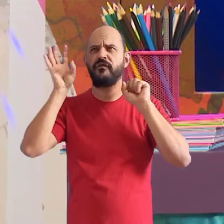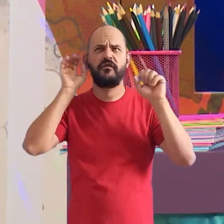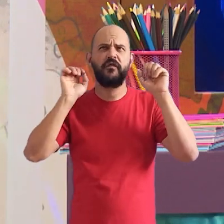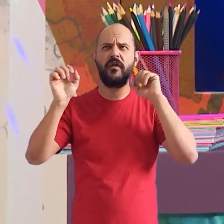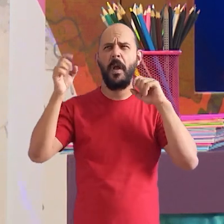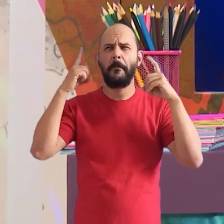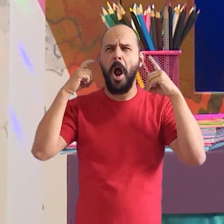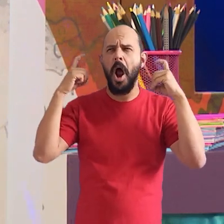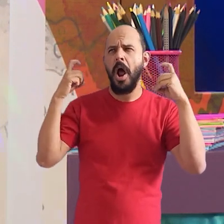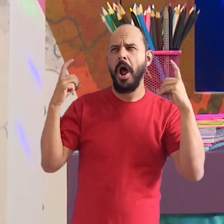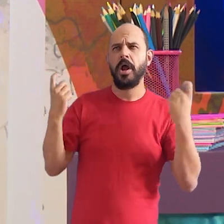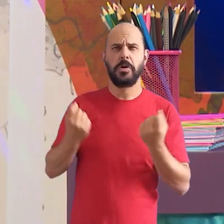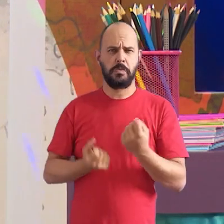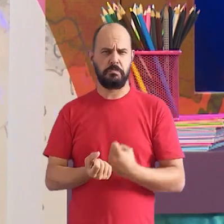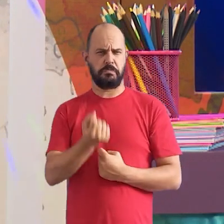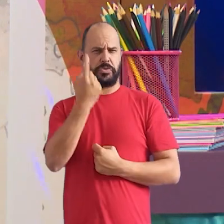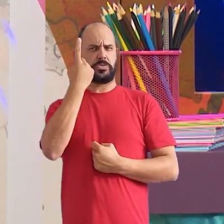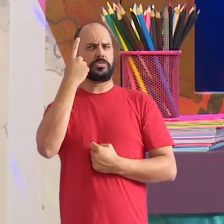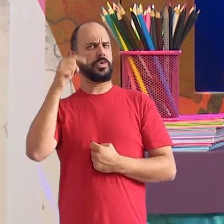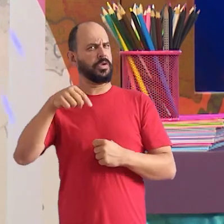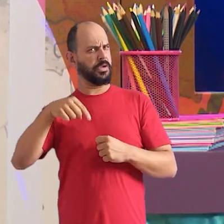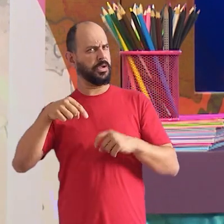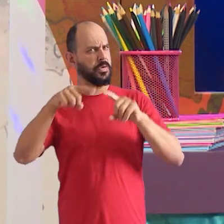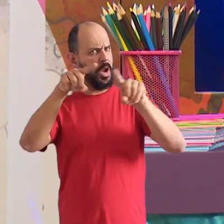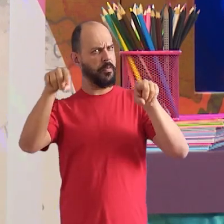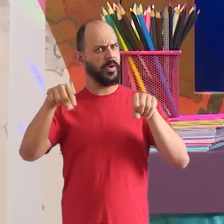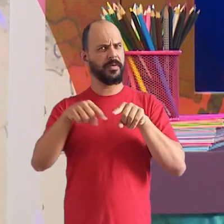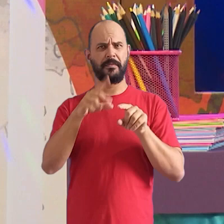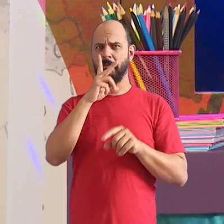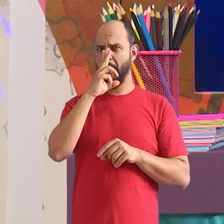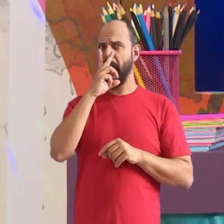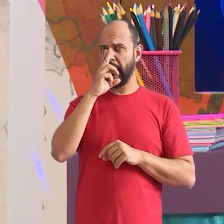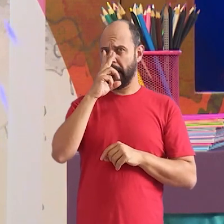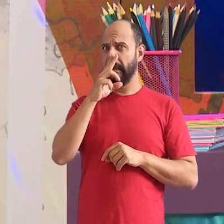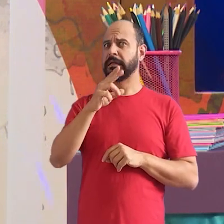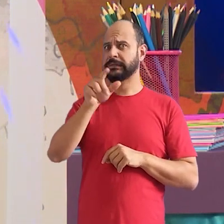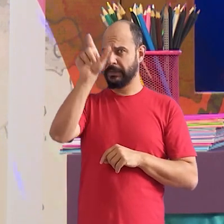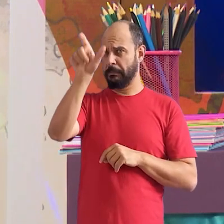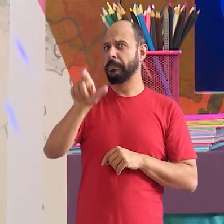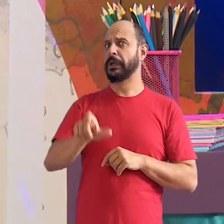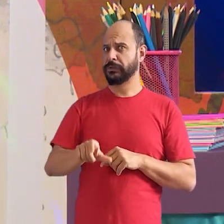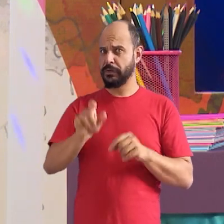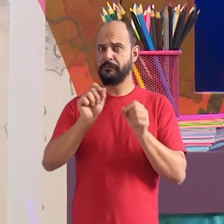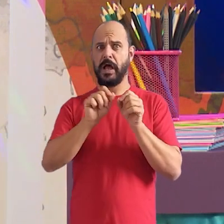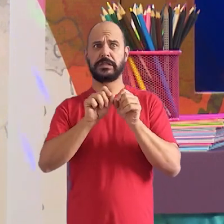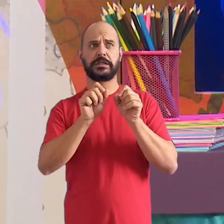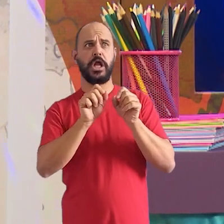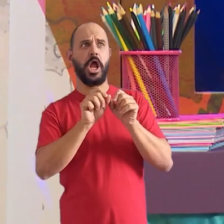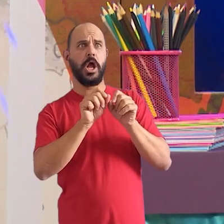Eu ouvi uns barulhos estranhos aqui no laboratório. Parecia que alguém estava fazendo...